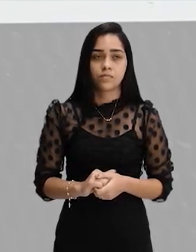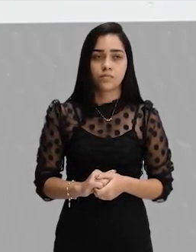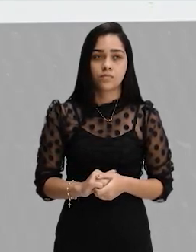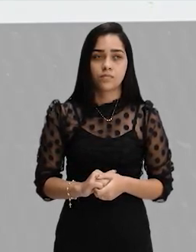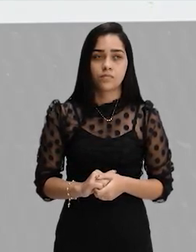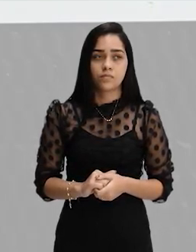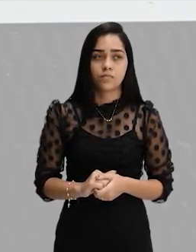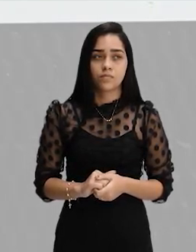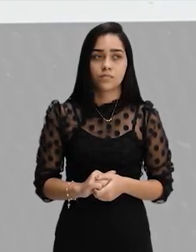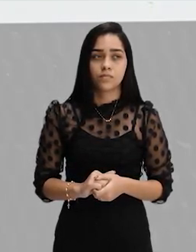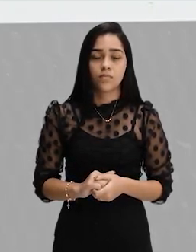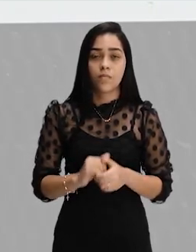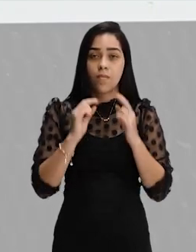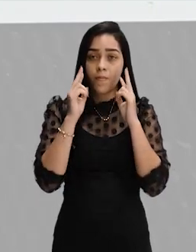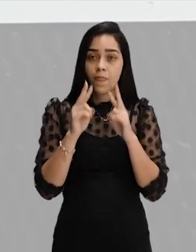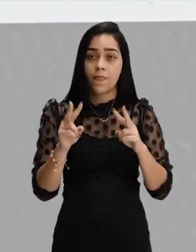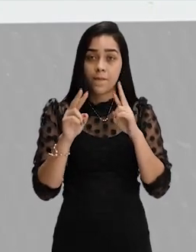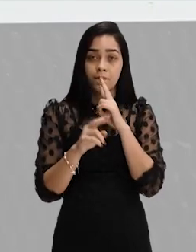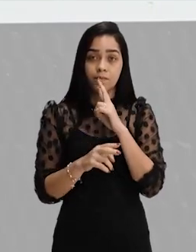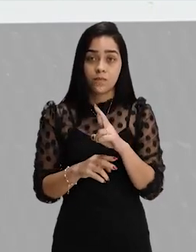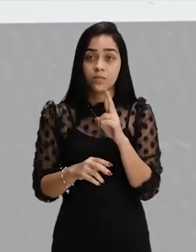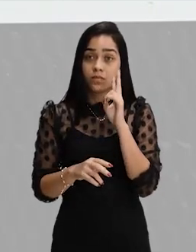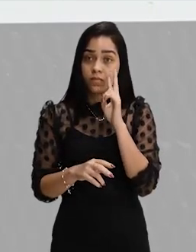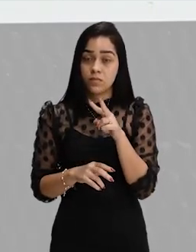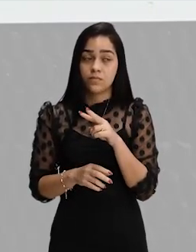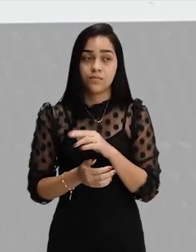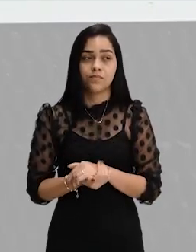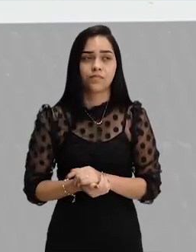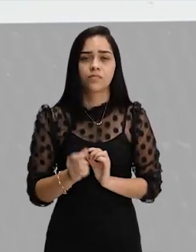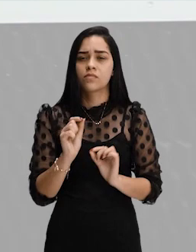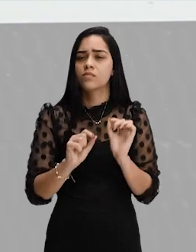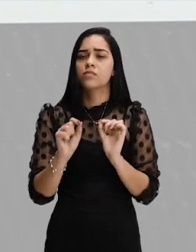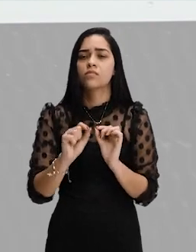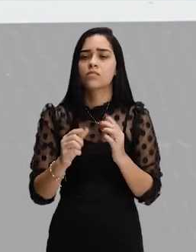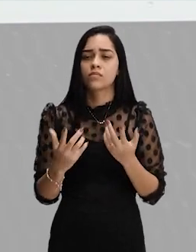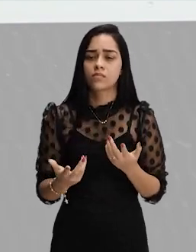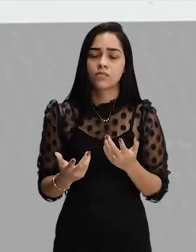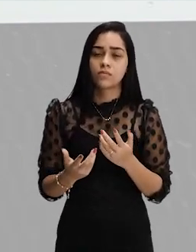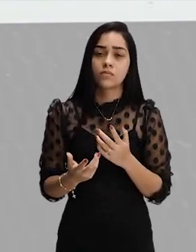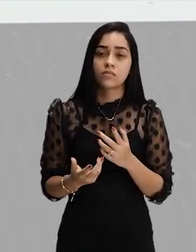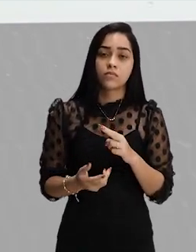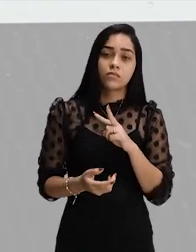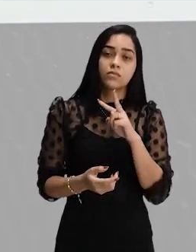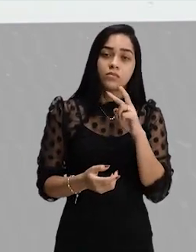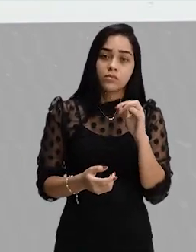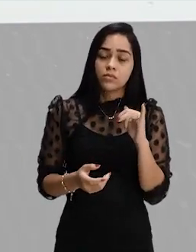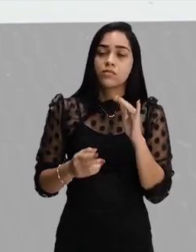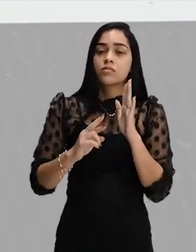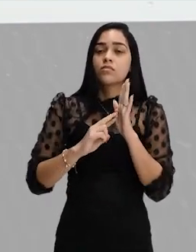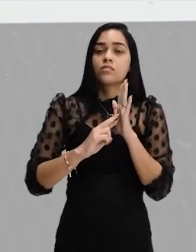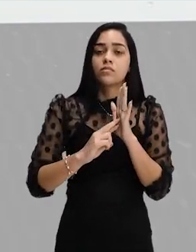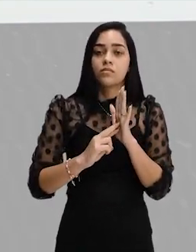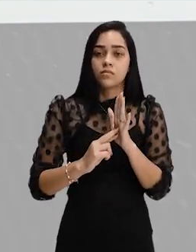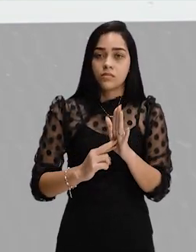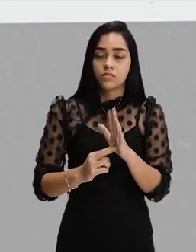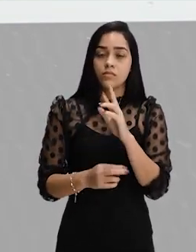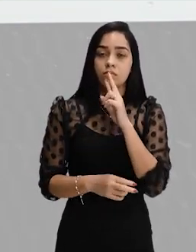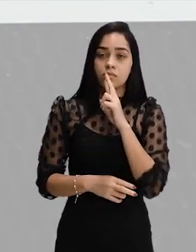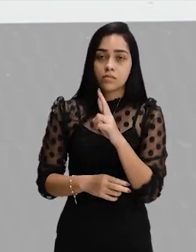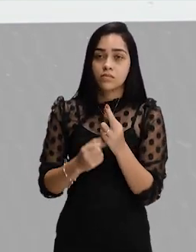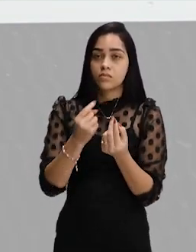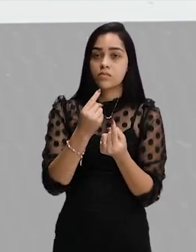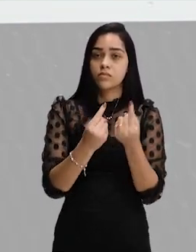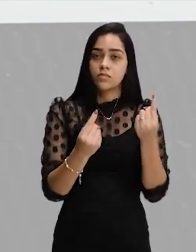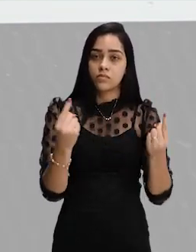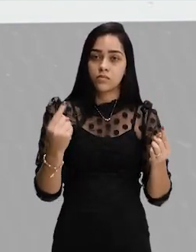lá. Vamos voltar aqui para a nossa resolução. Olha só, o que a gente vai fazer? Eu vou representar a solução de